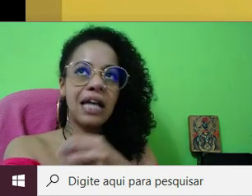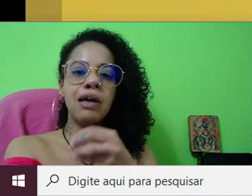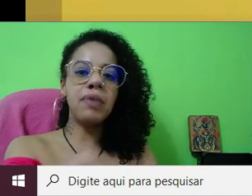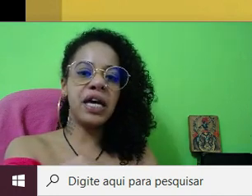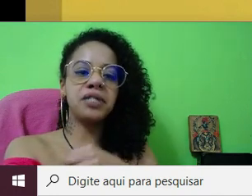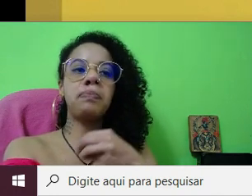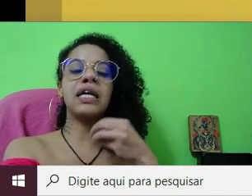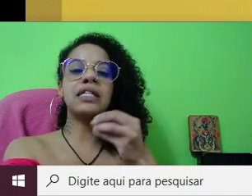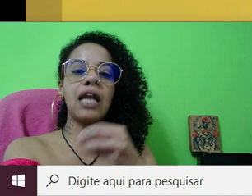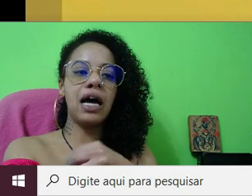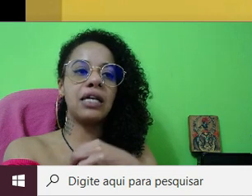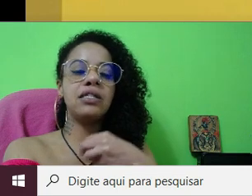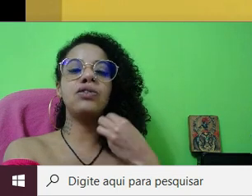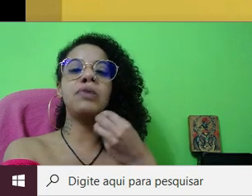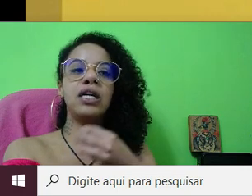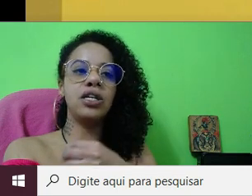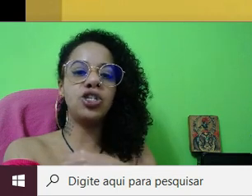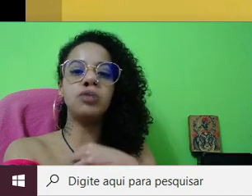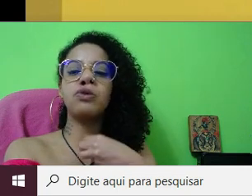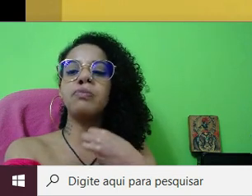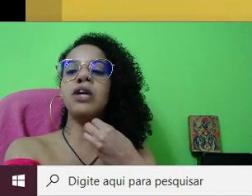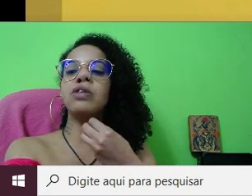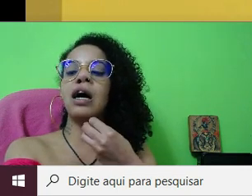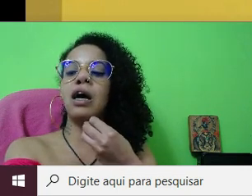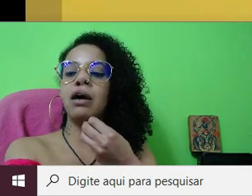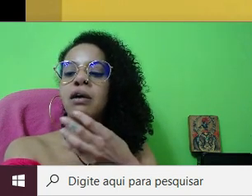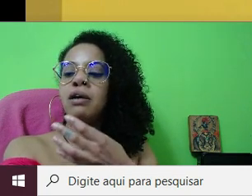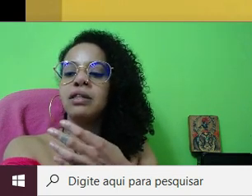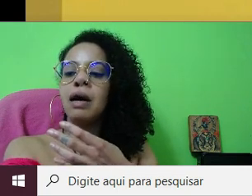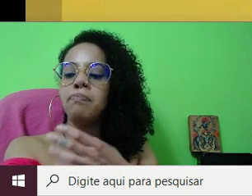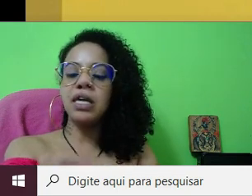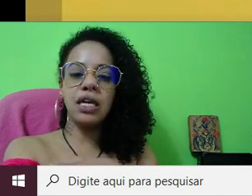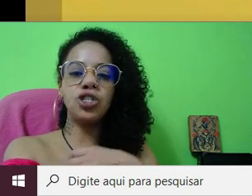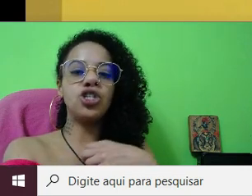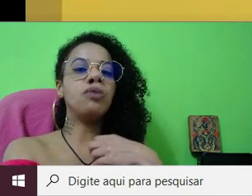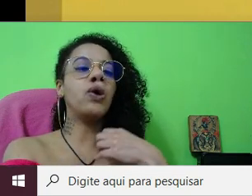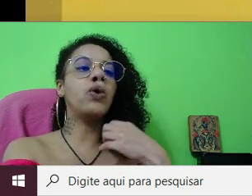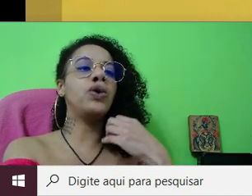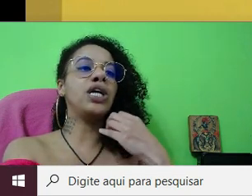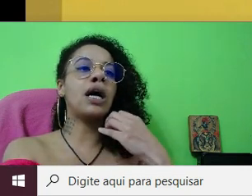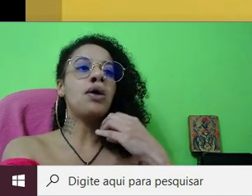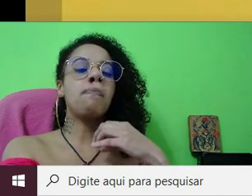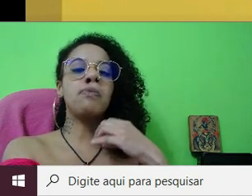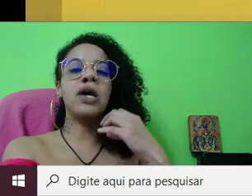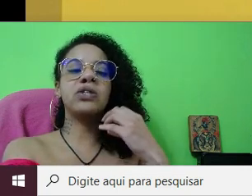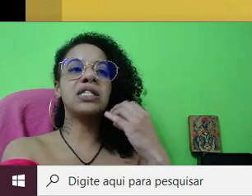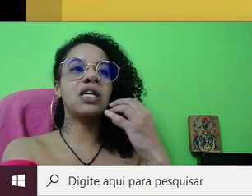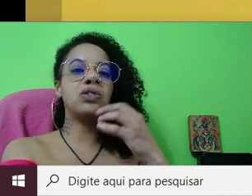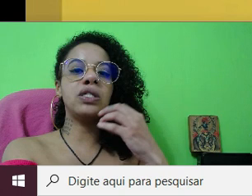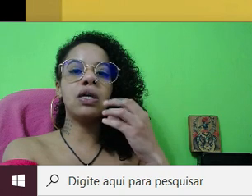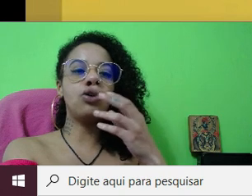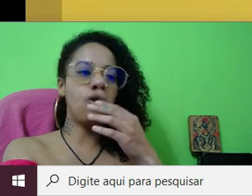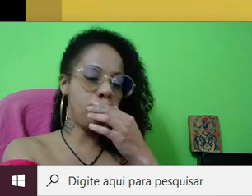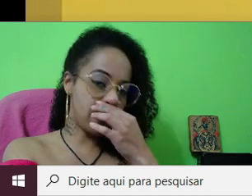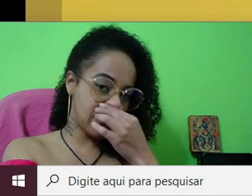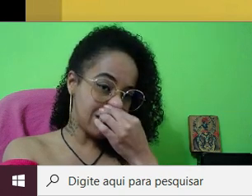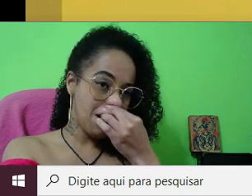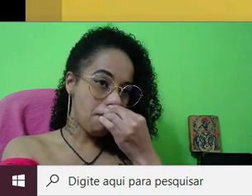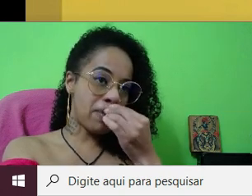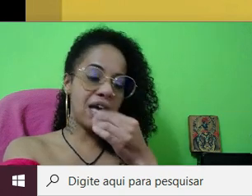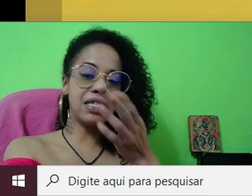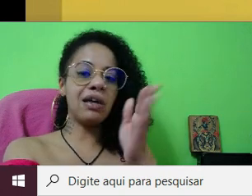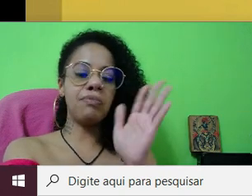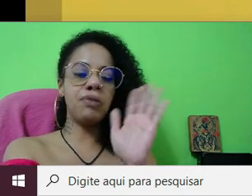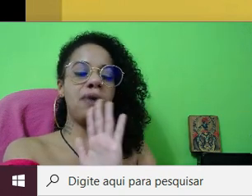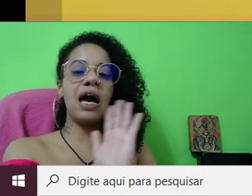pensada mesmo pelas classes dominantes por meio da mídia hegemônica por meio das questões econômicas